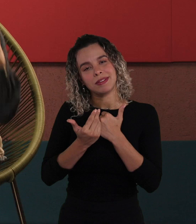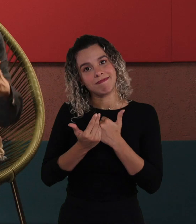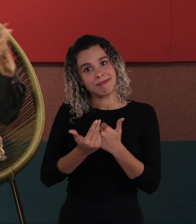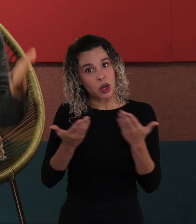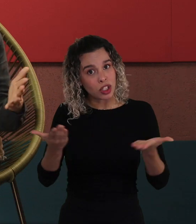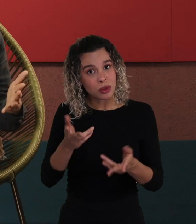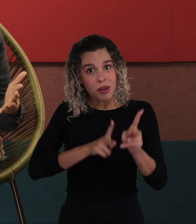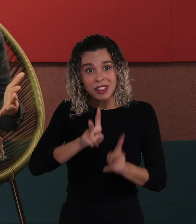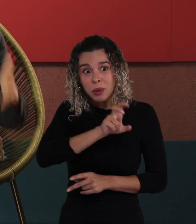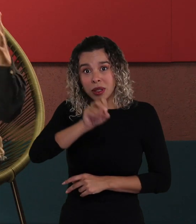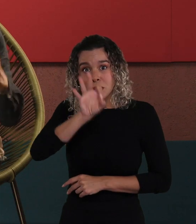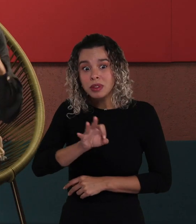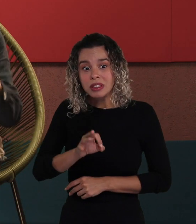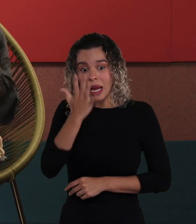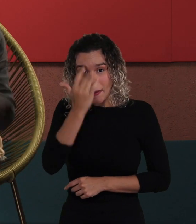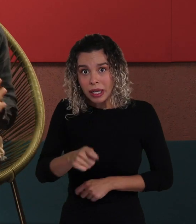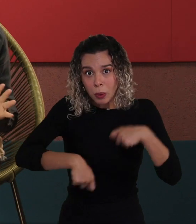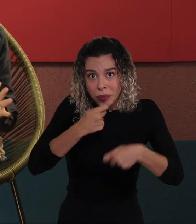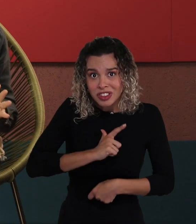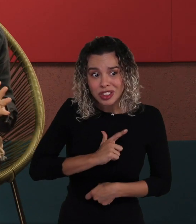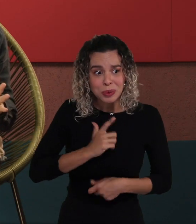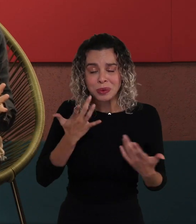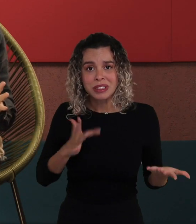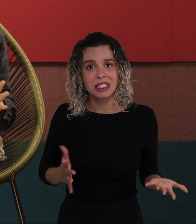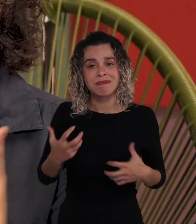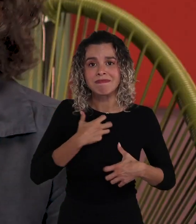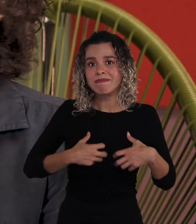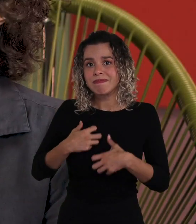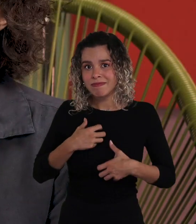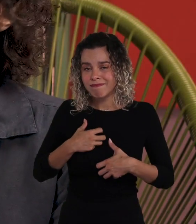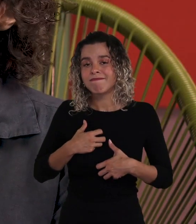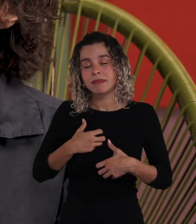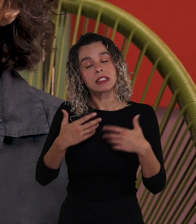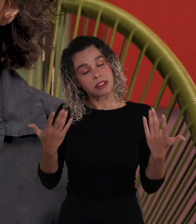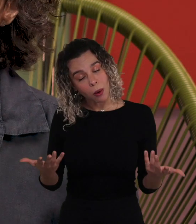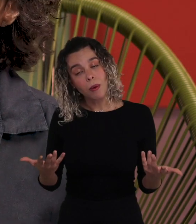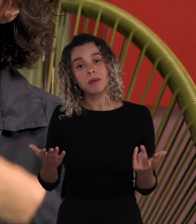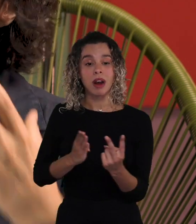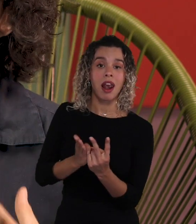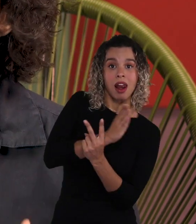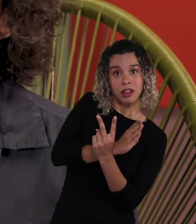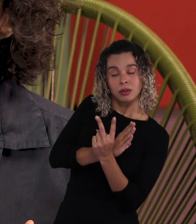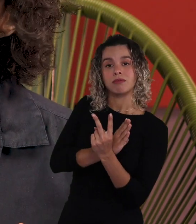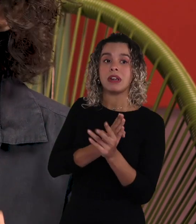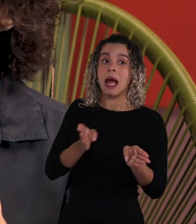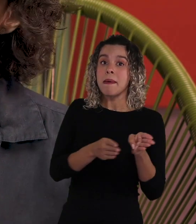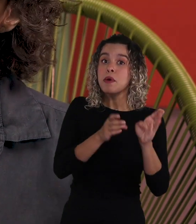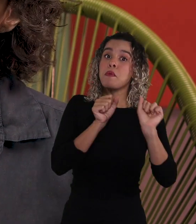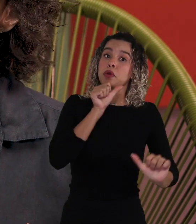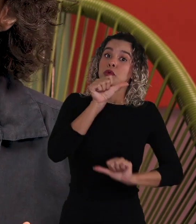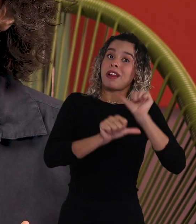onde 50% não sabe se vai conseguir colocar comida na mesa. Por outro lado, eu também acho que existem movimentos que